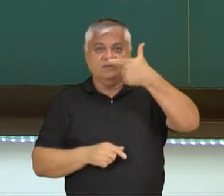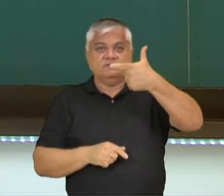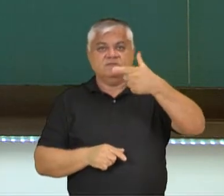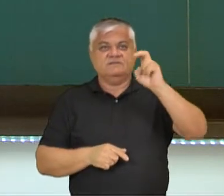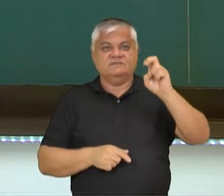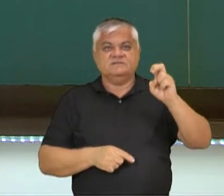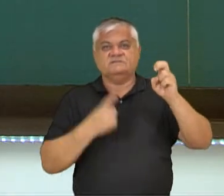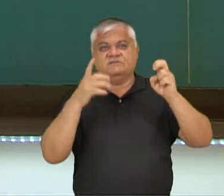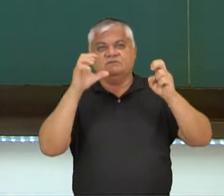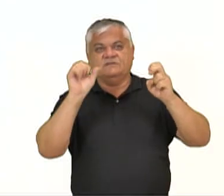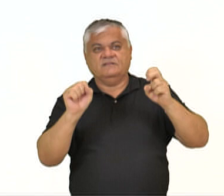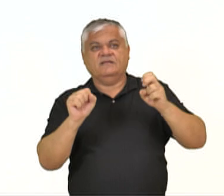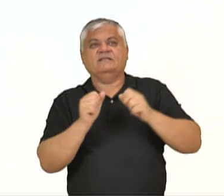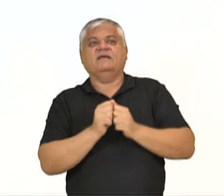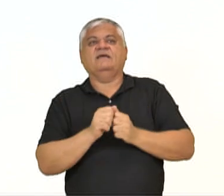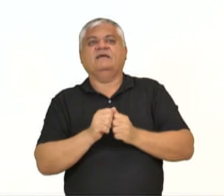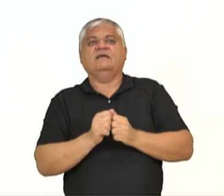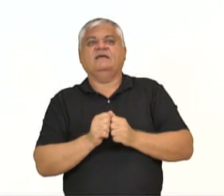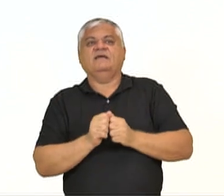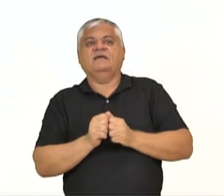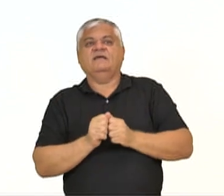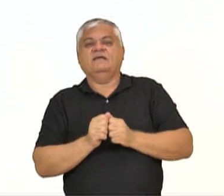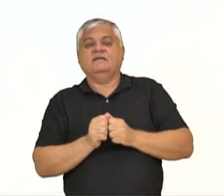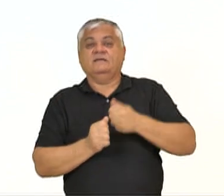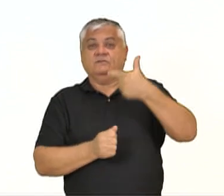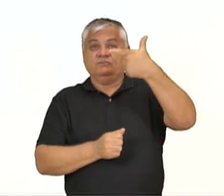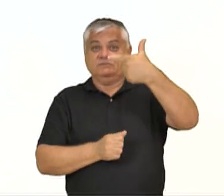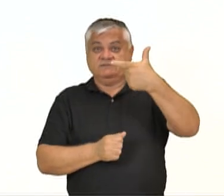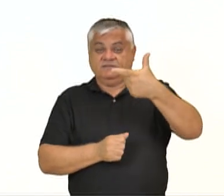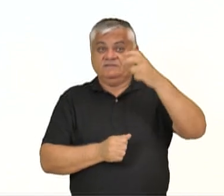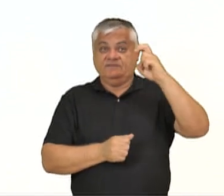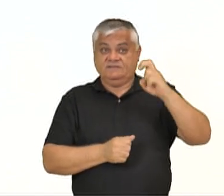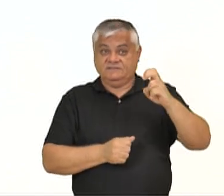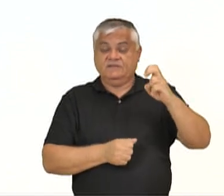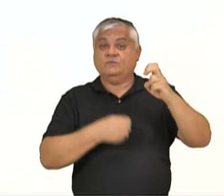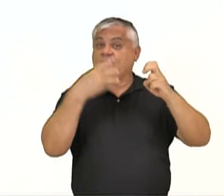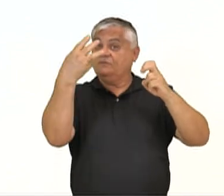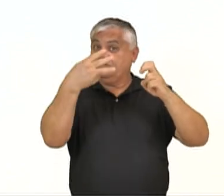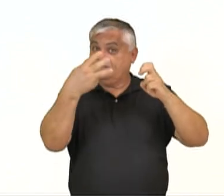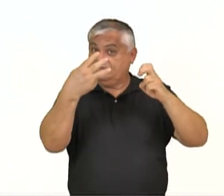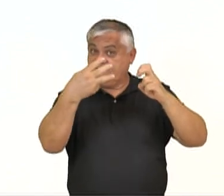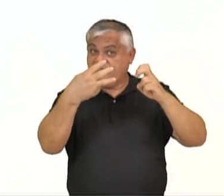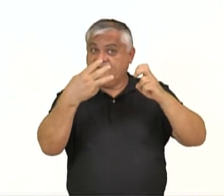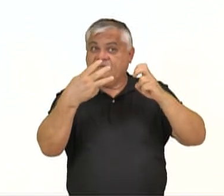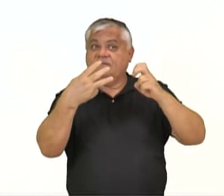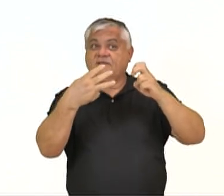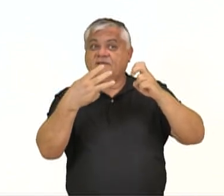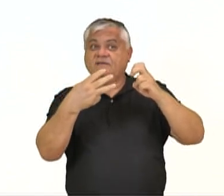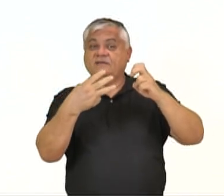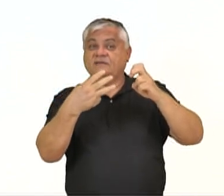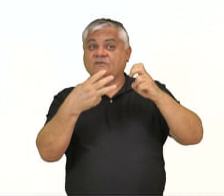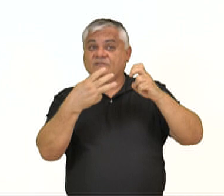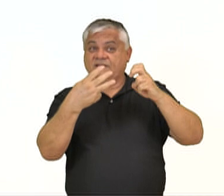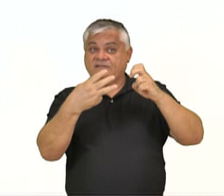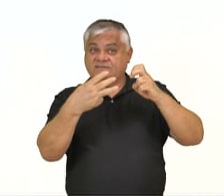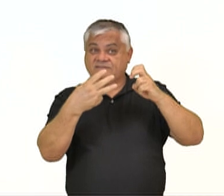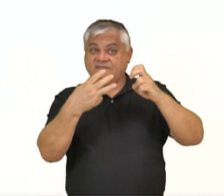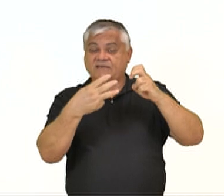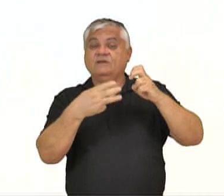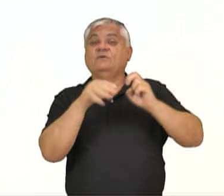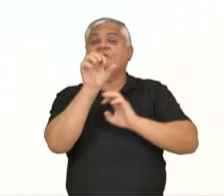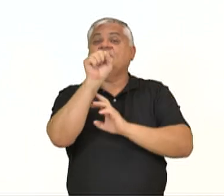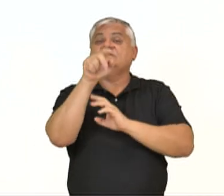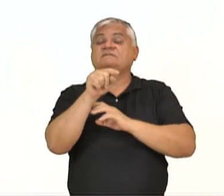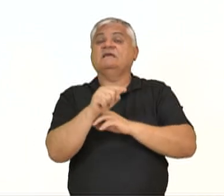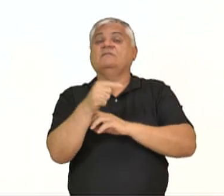vou trabalhar com o ângulo de 225, que está no terceiro quadrante. Então, eu vou colocar aqui, no terceiro quadrante, o